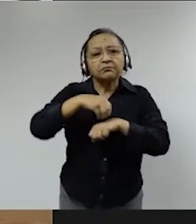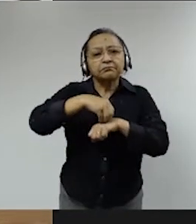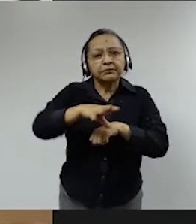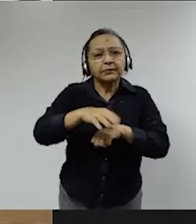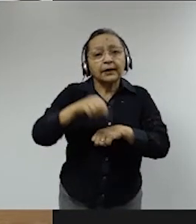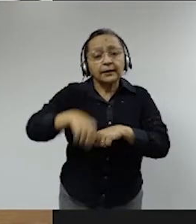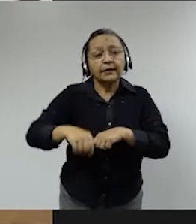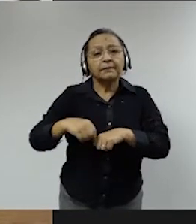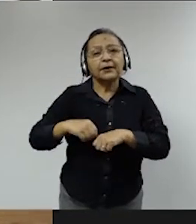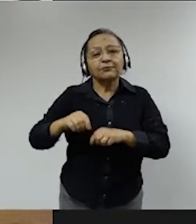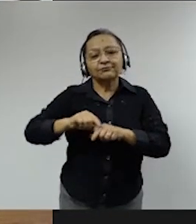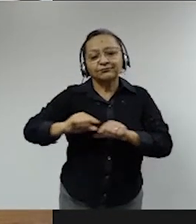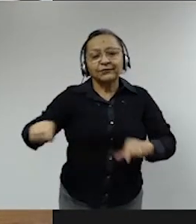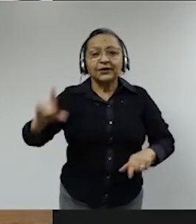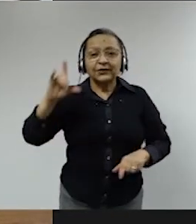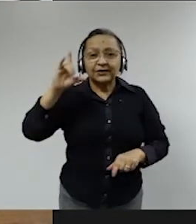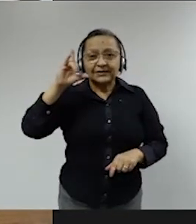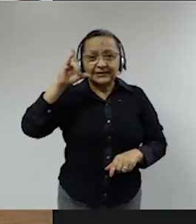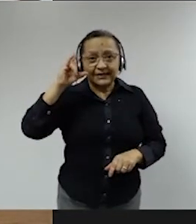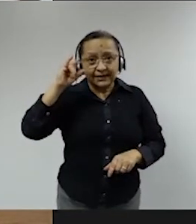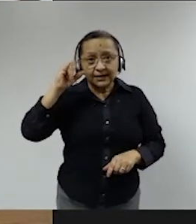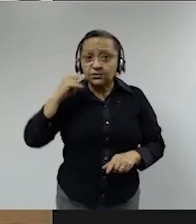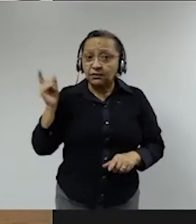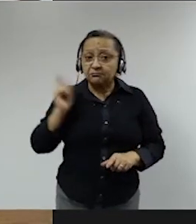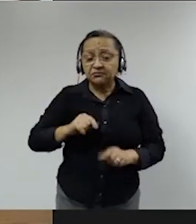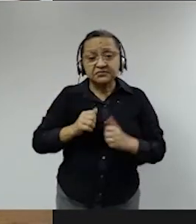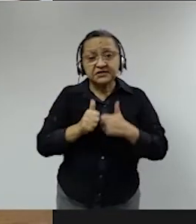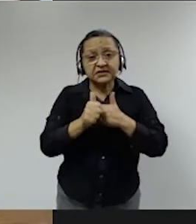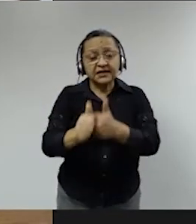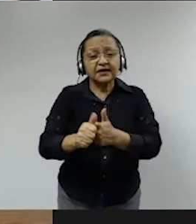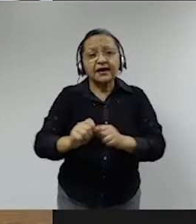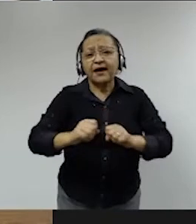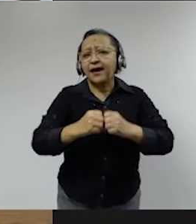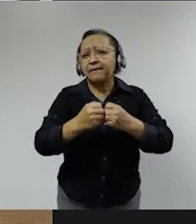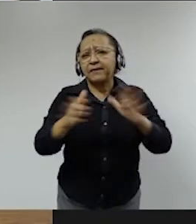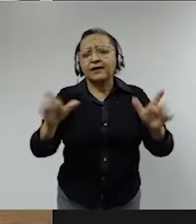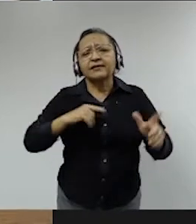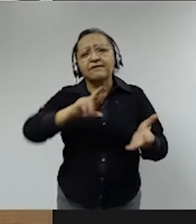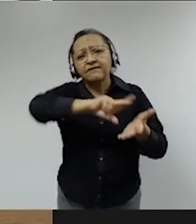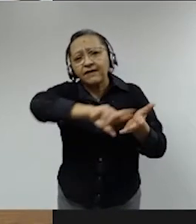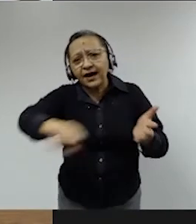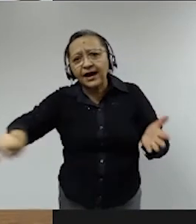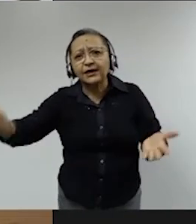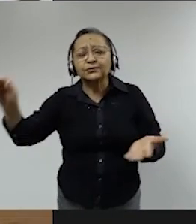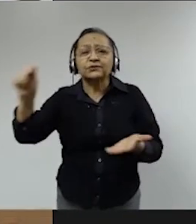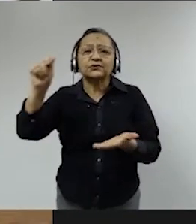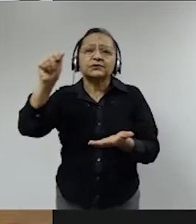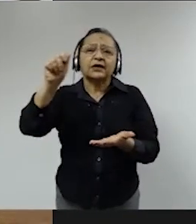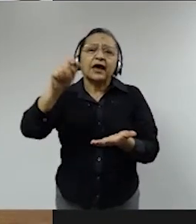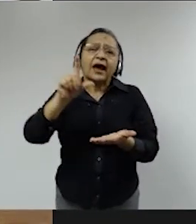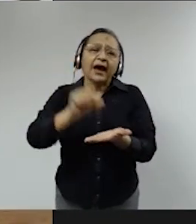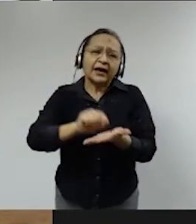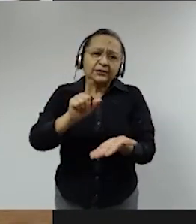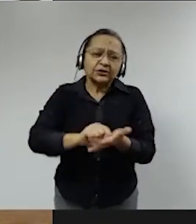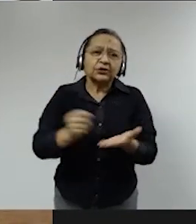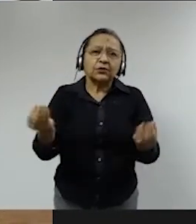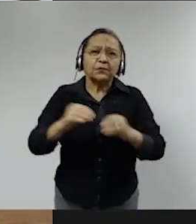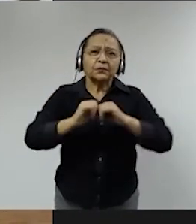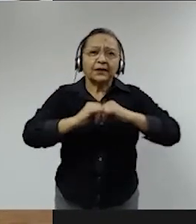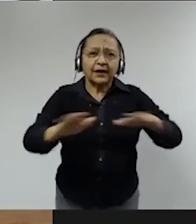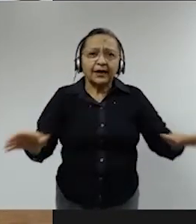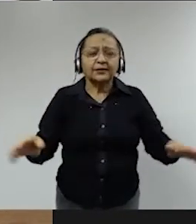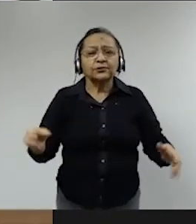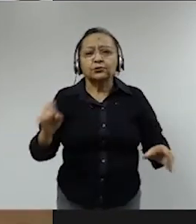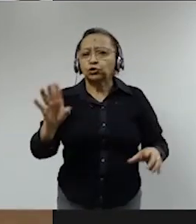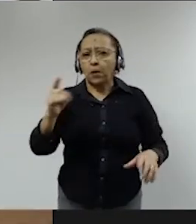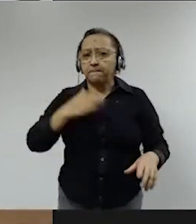meu Instagram, porque aí é só seguir lá, ele é aberto, tem diversos artigos publicados, não meus, são só meus, mas de vários outros